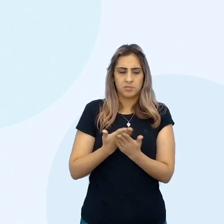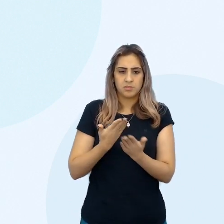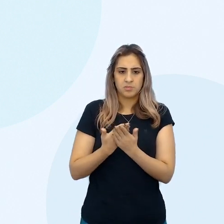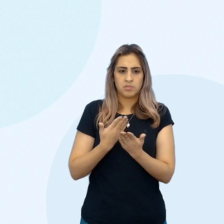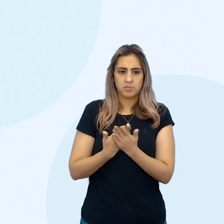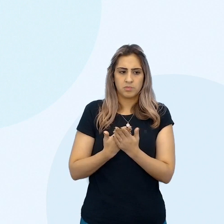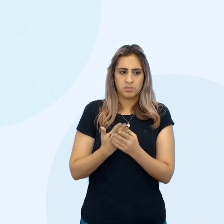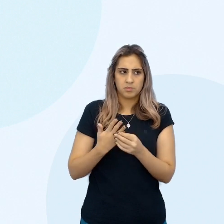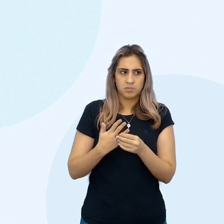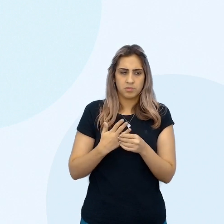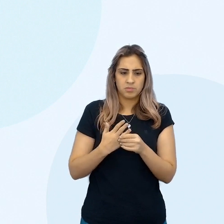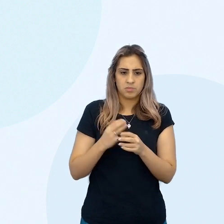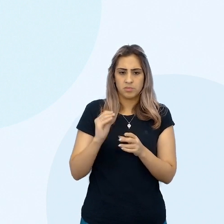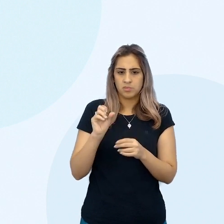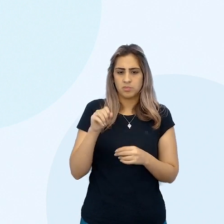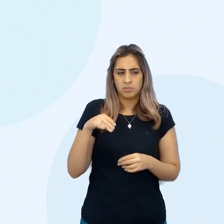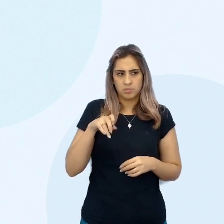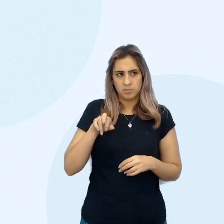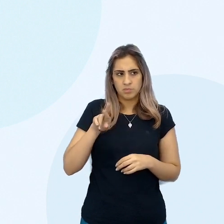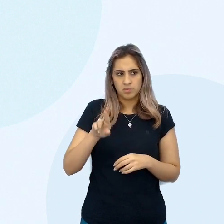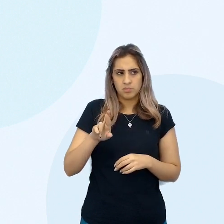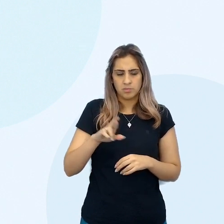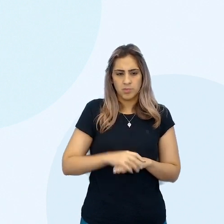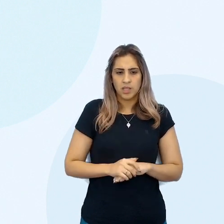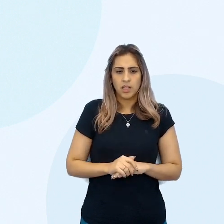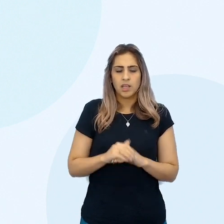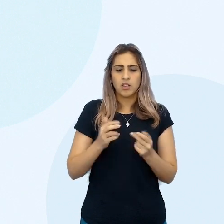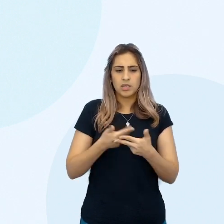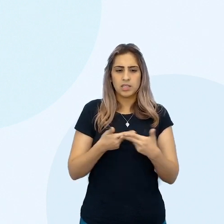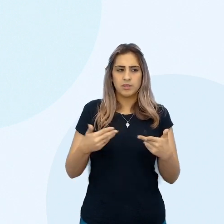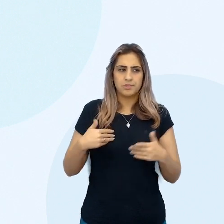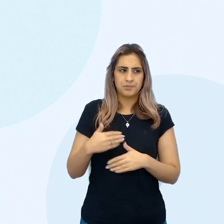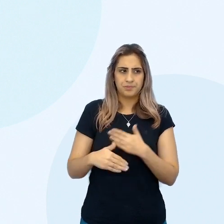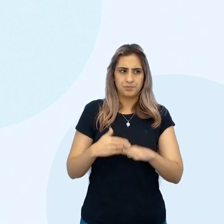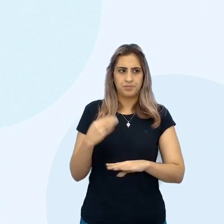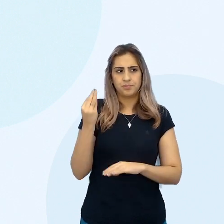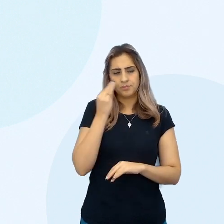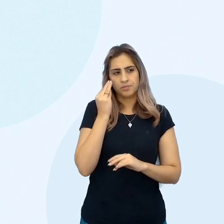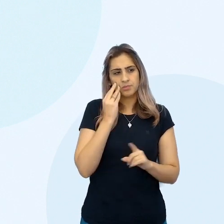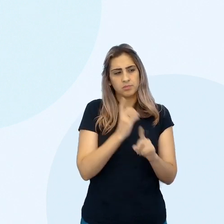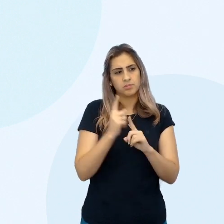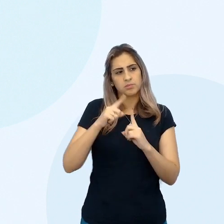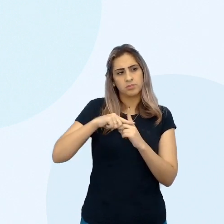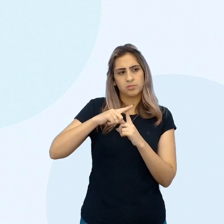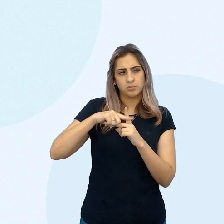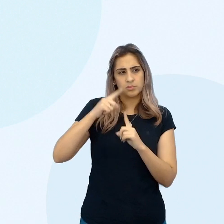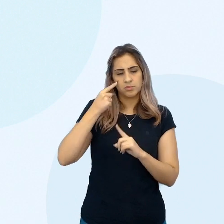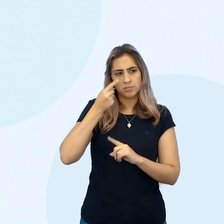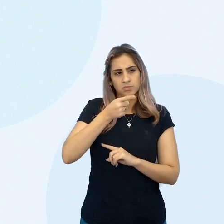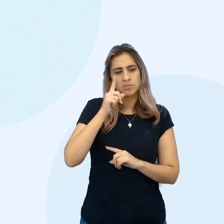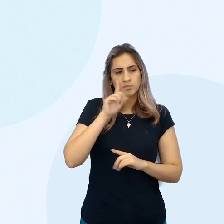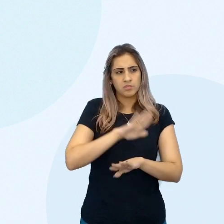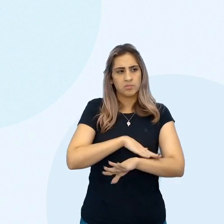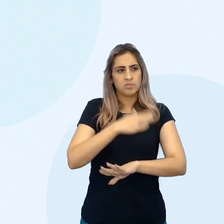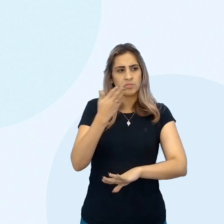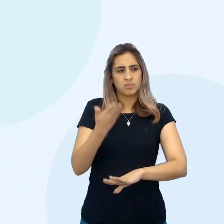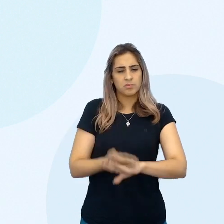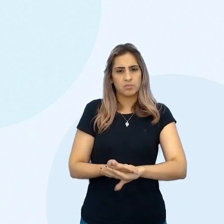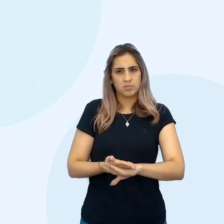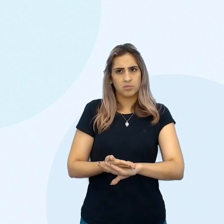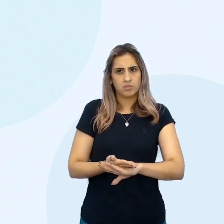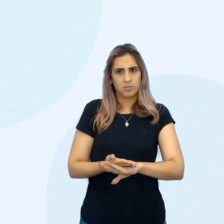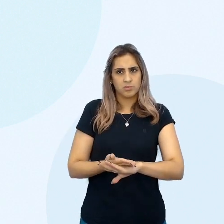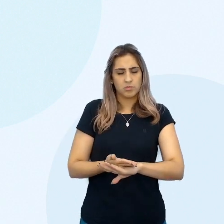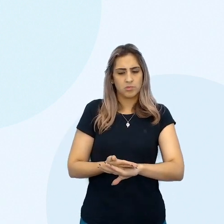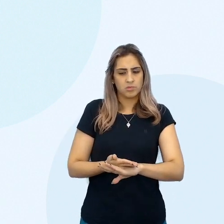pegar muitos dias, né, Osmar? Tem que fazer um recorte. Então é um recorte. Então um período aí de 5 dias, pegamos a temperatura lá olhando o dia inteiro, qual foi a máxima do dia,